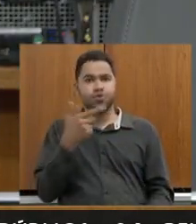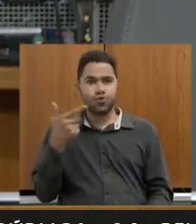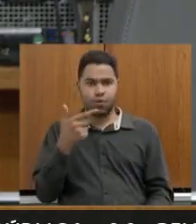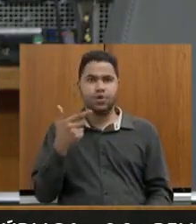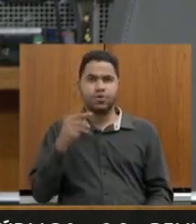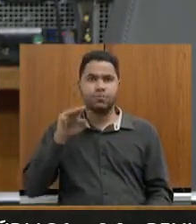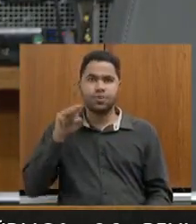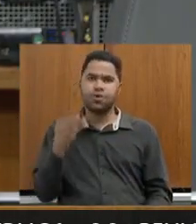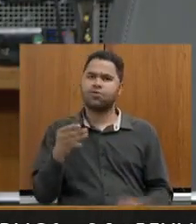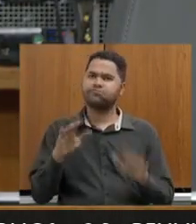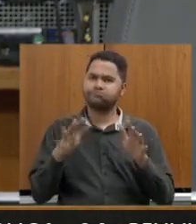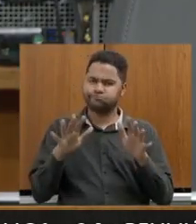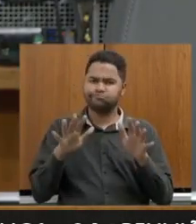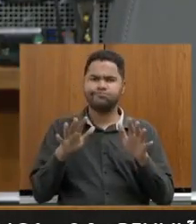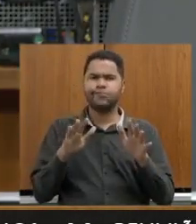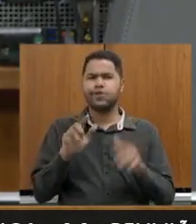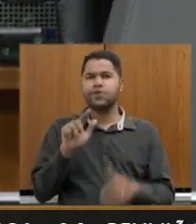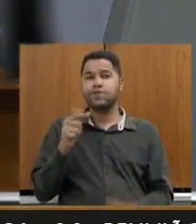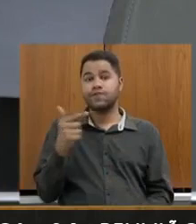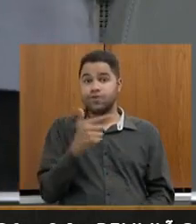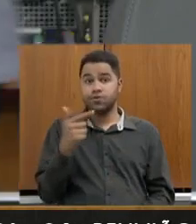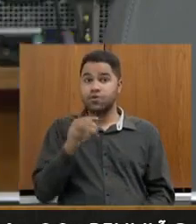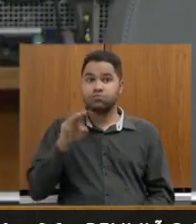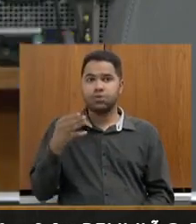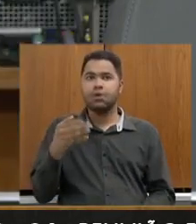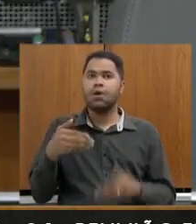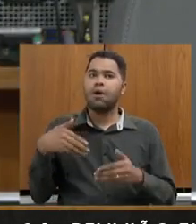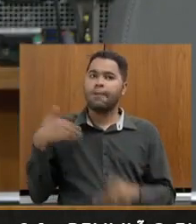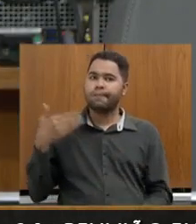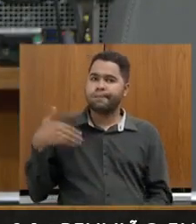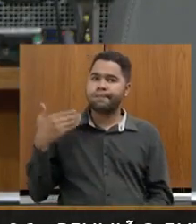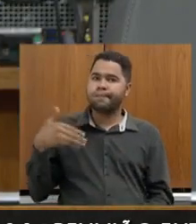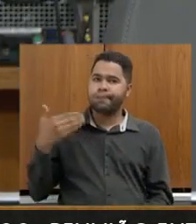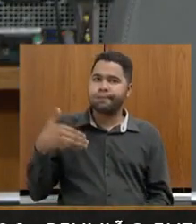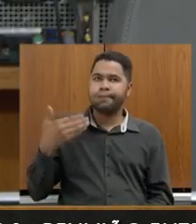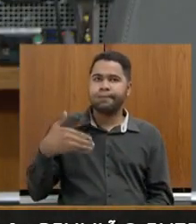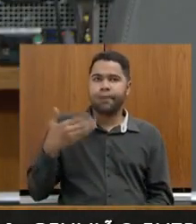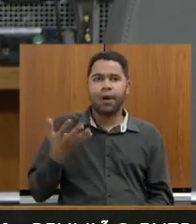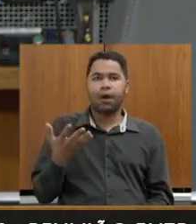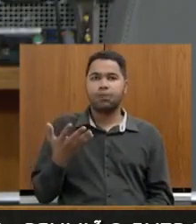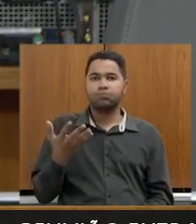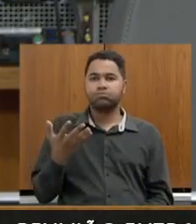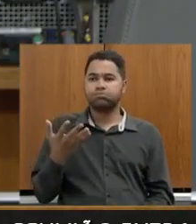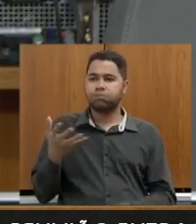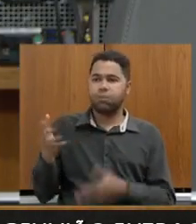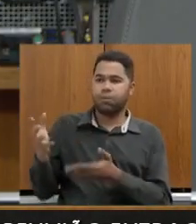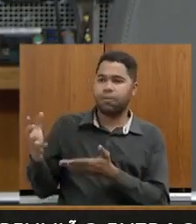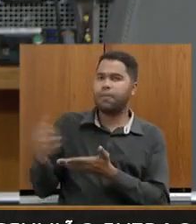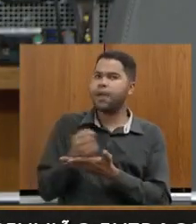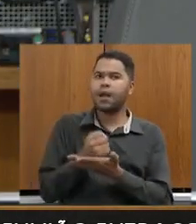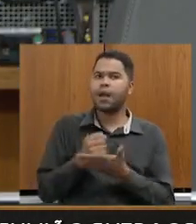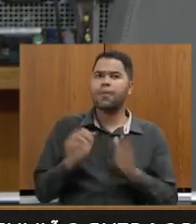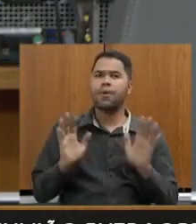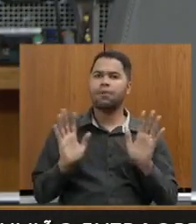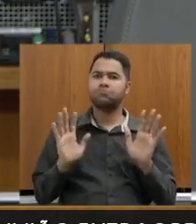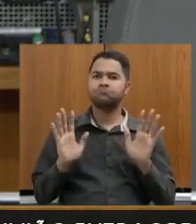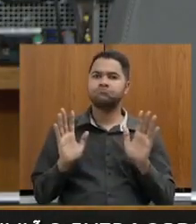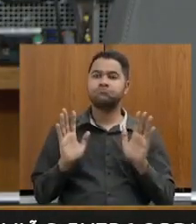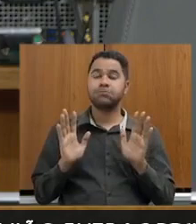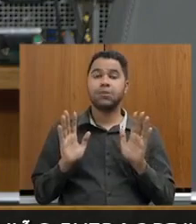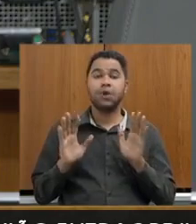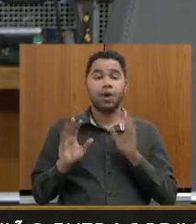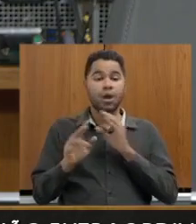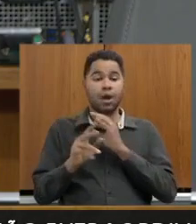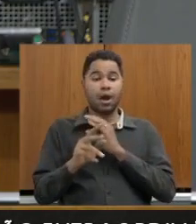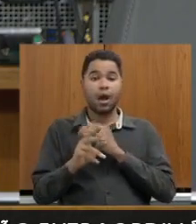enganando o teu jardim em média 22 milhões ir para casa e mantendo nós não retiramos de ninguém pensem né a